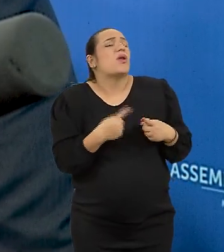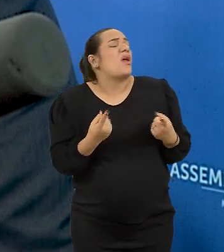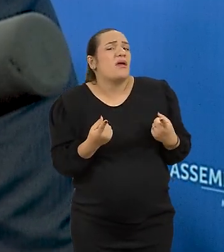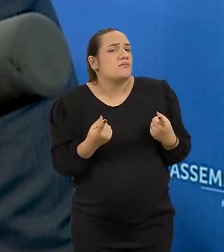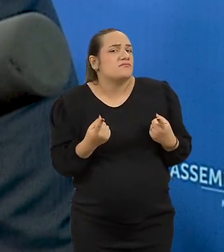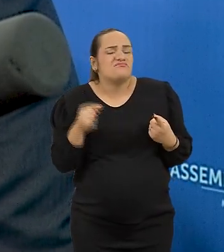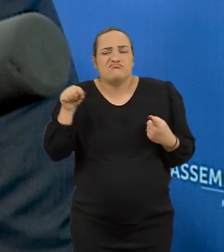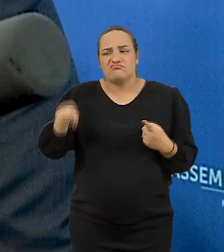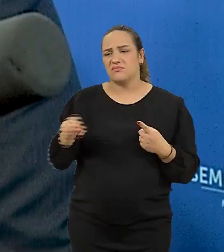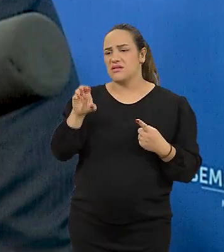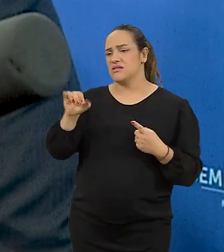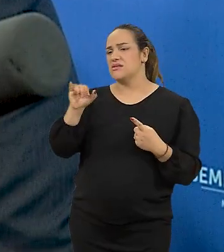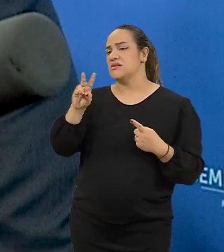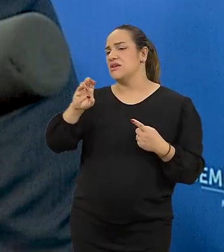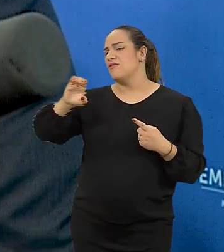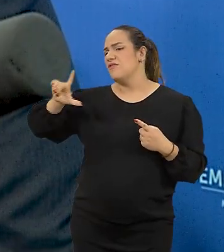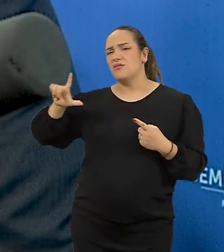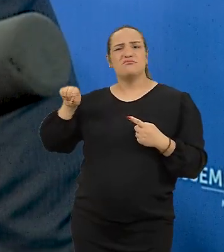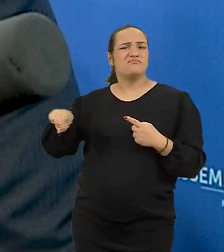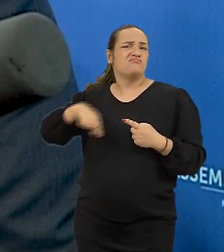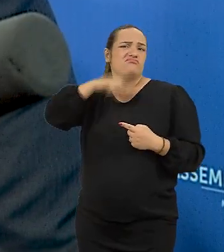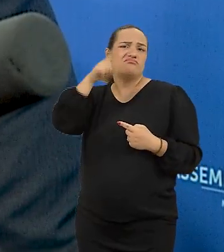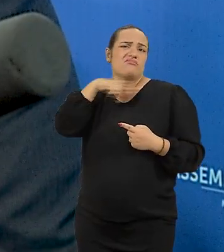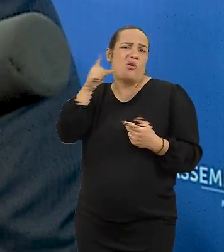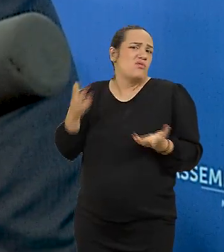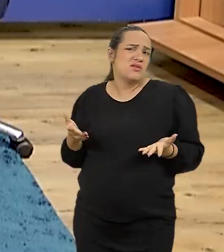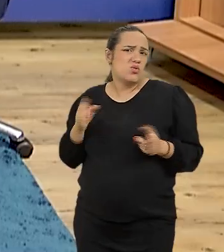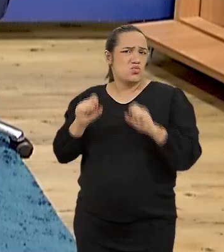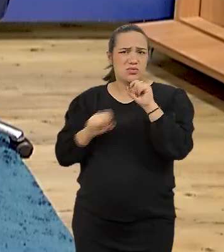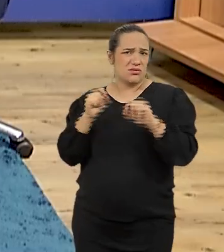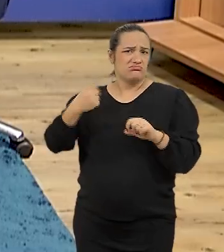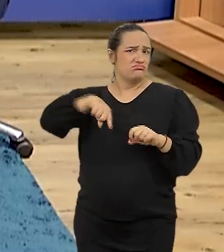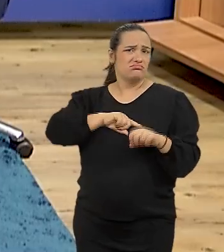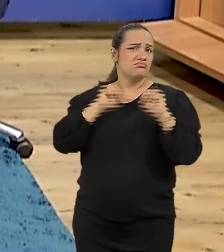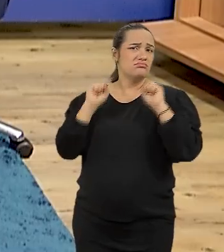eficaz, né? Eu não sei o que poderia ser alterado